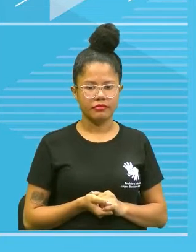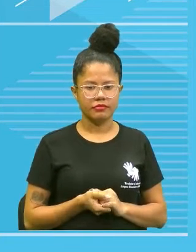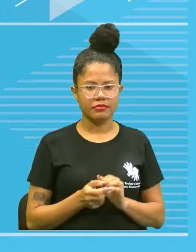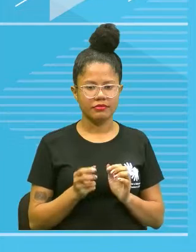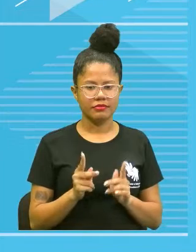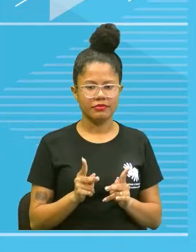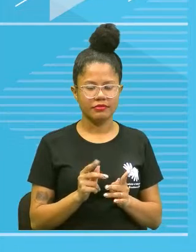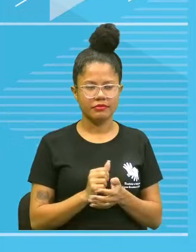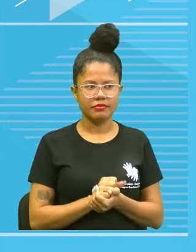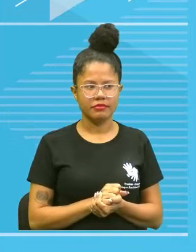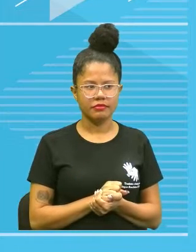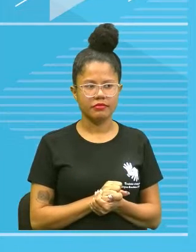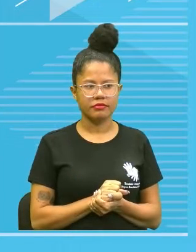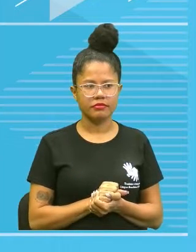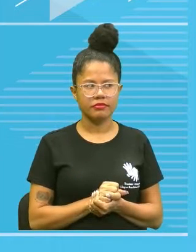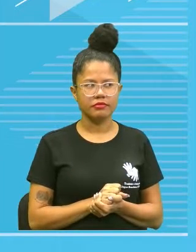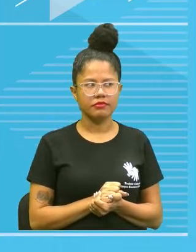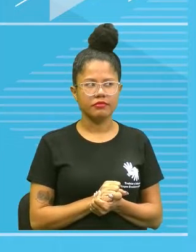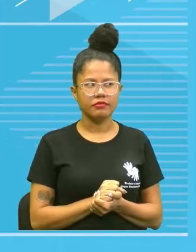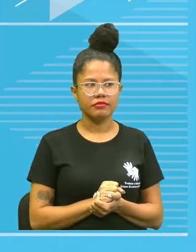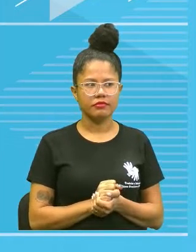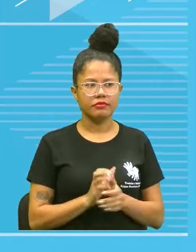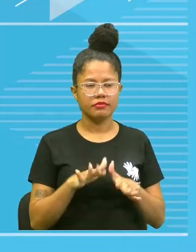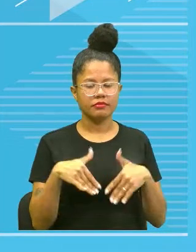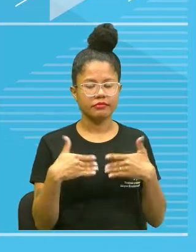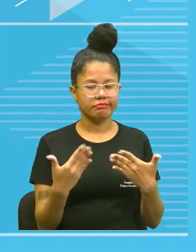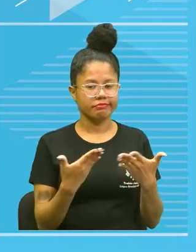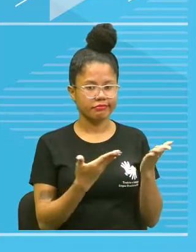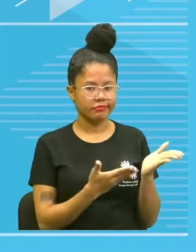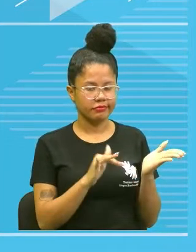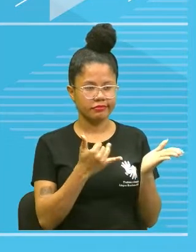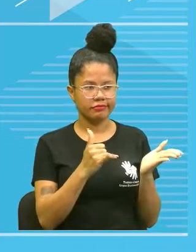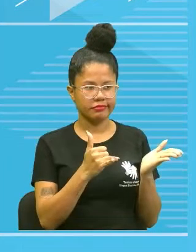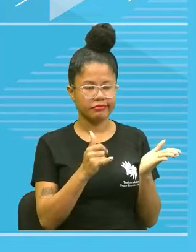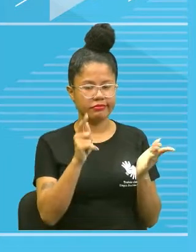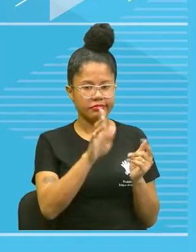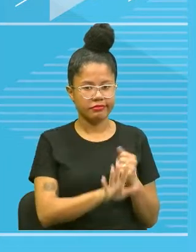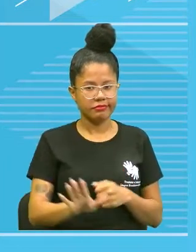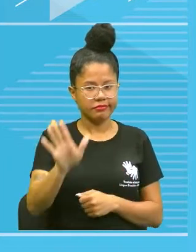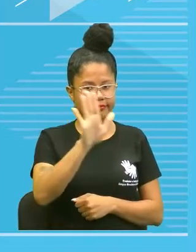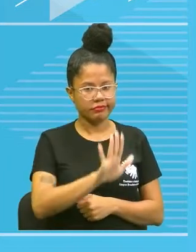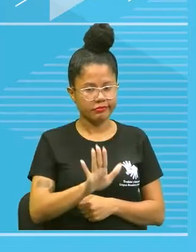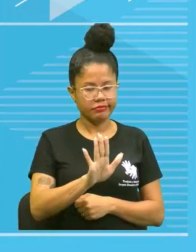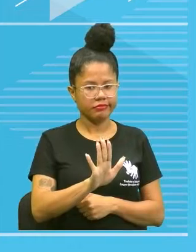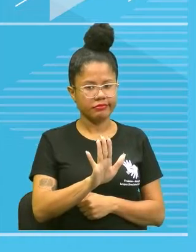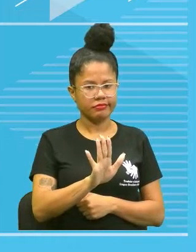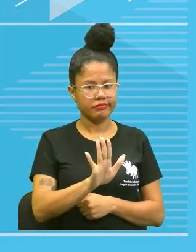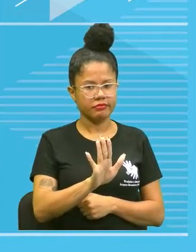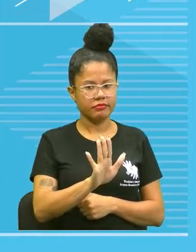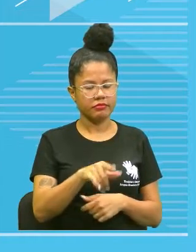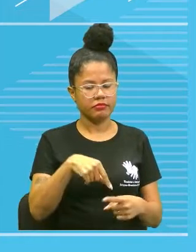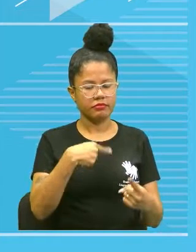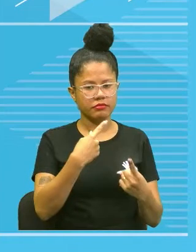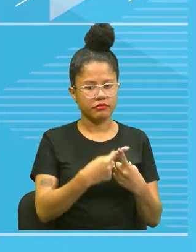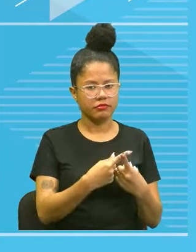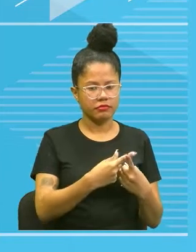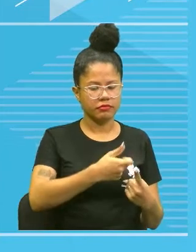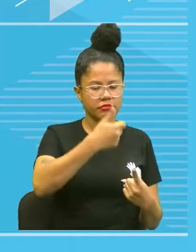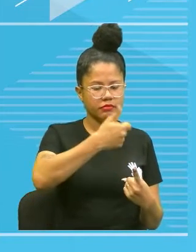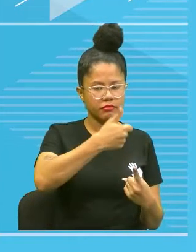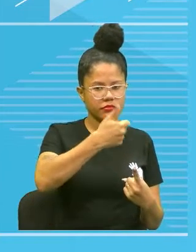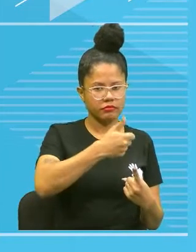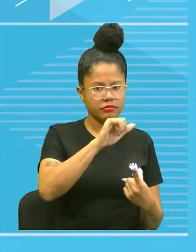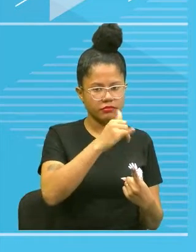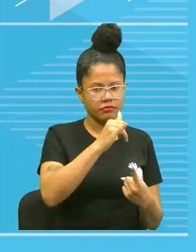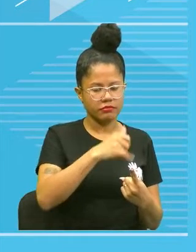Bacana? Então, o trabalho geral é a soma dos dois trabalhos realizados. Seu trabalho de ida mais seu trabalho de volta. É o